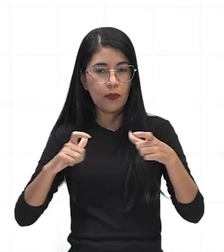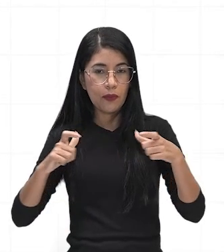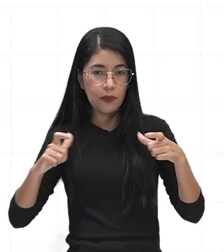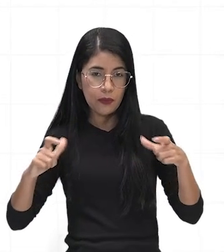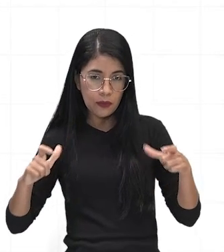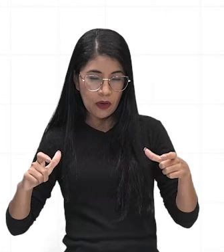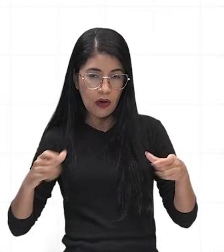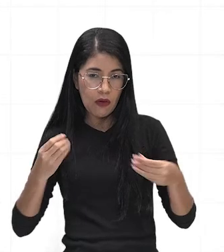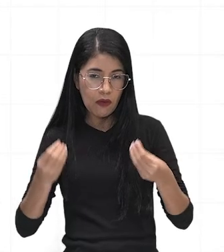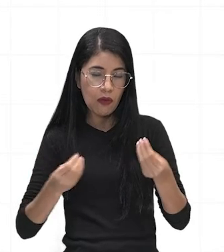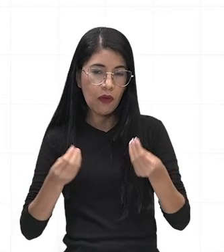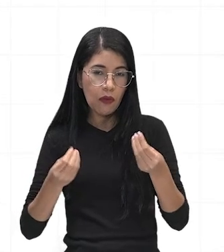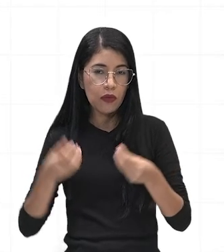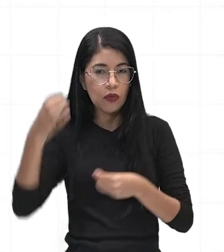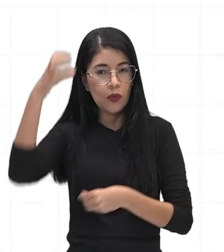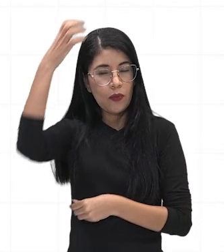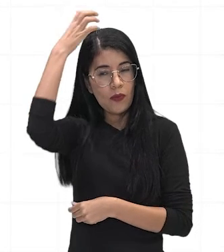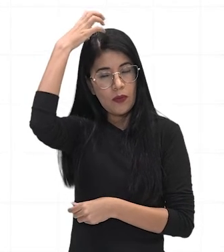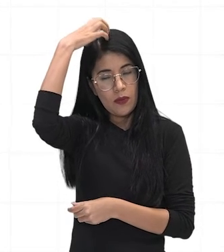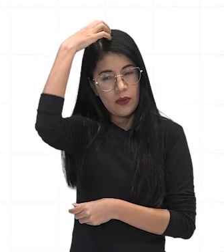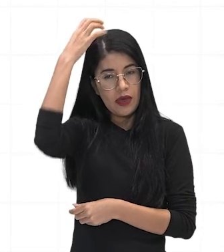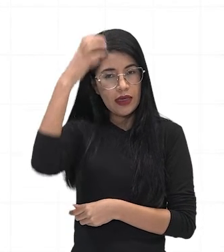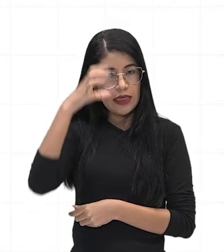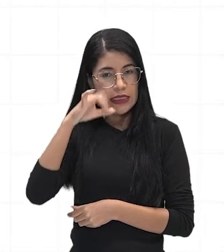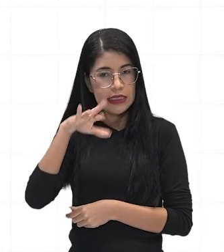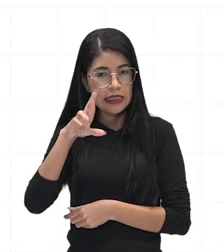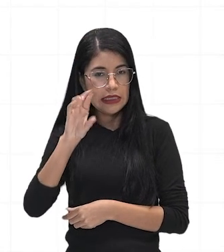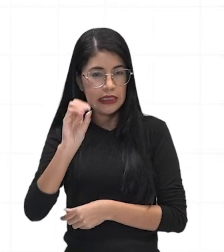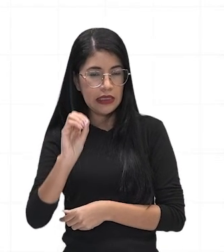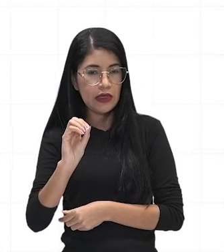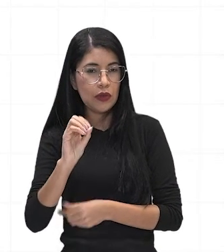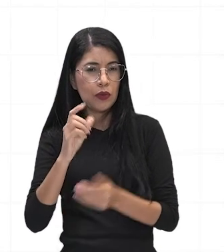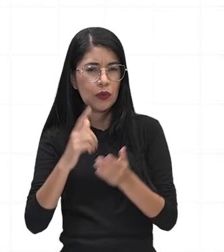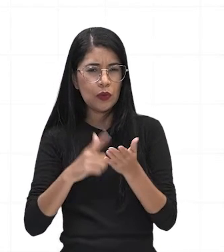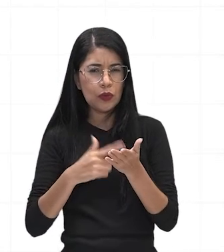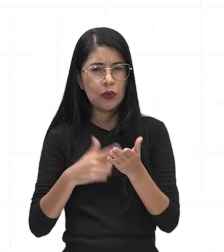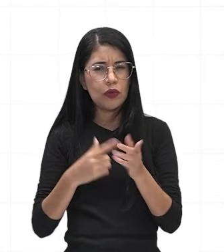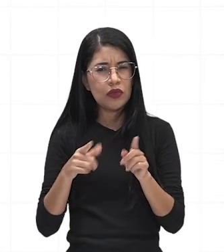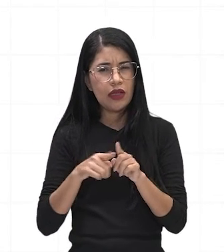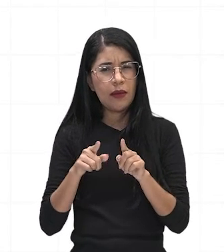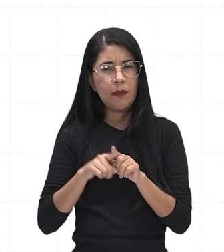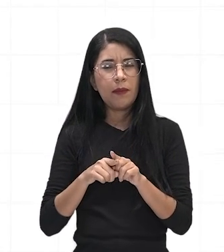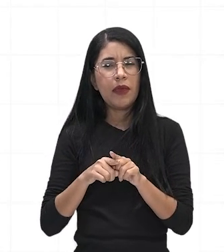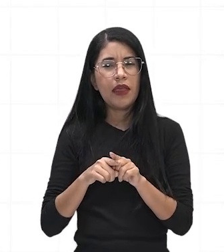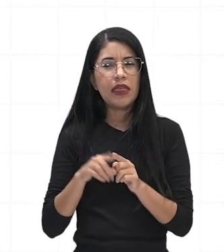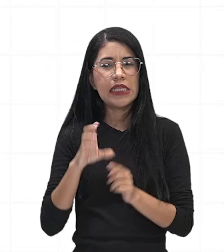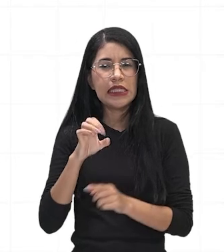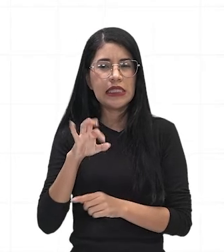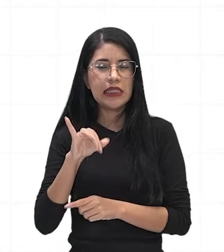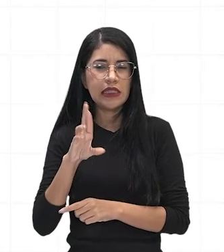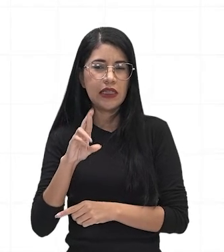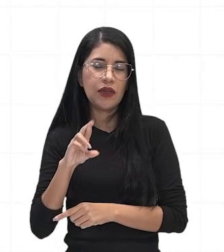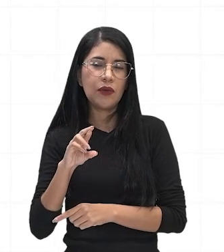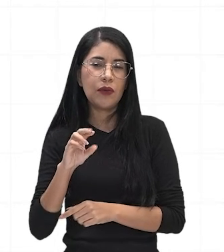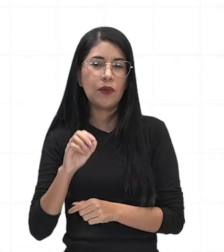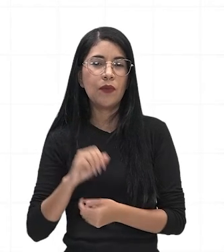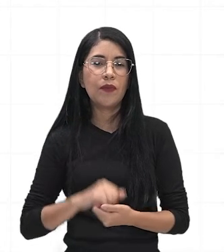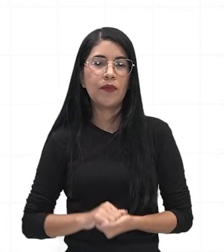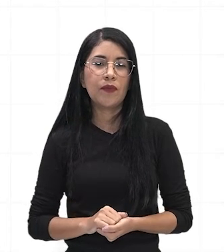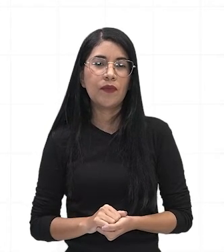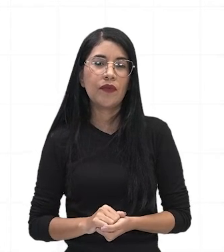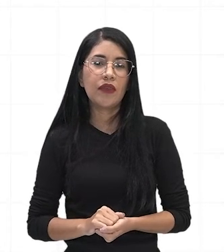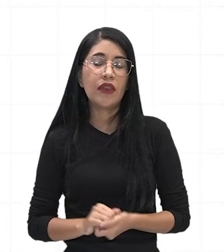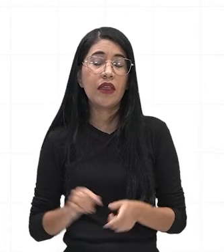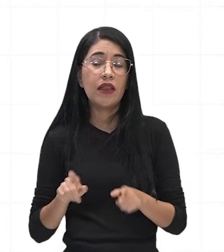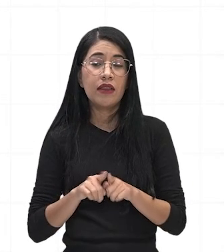começou no reinado de Ciro, que também nos livros de história ele aparece como Ciro o Grande, tá? E teve, então, um